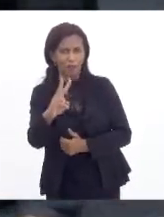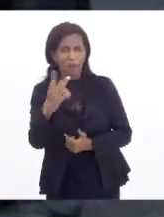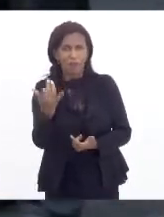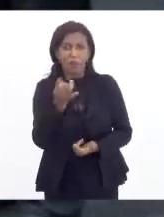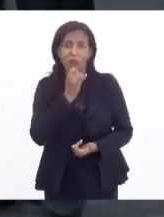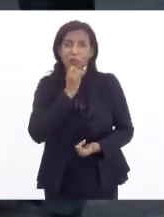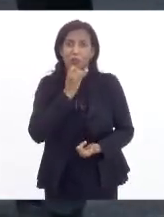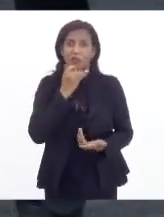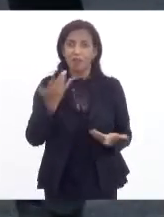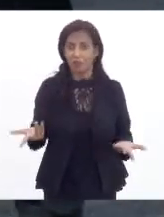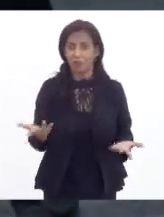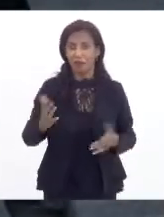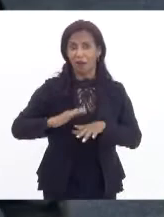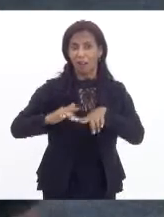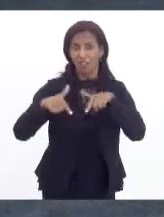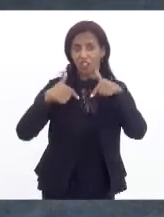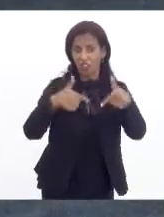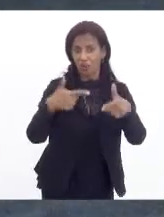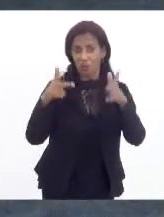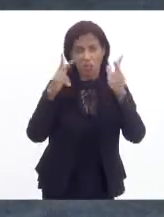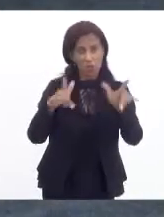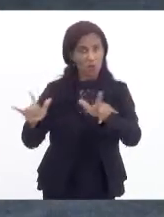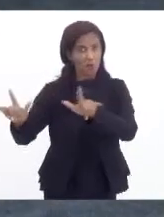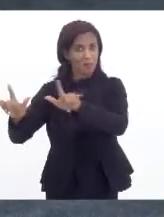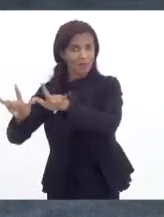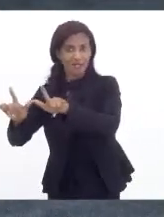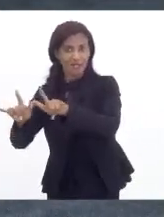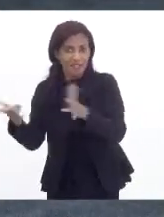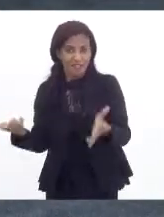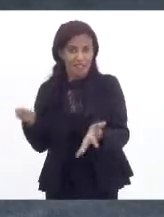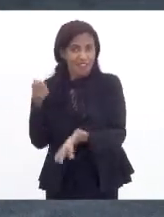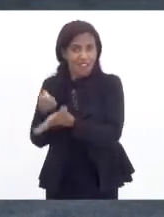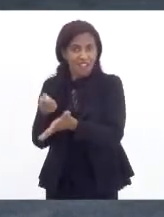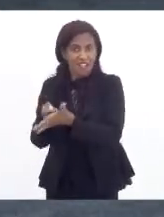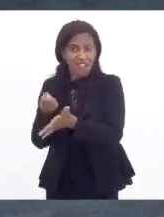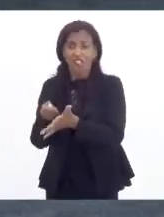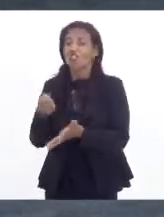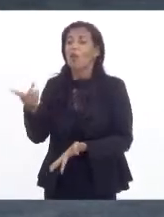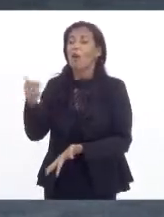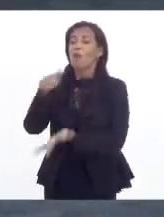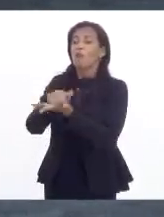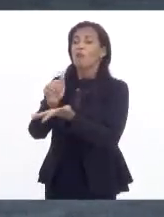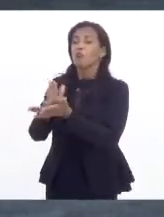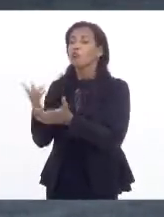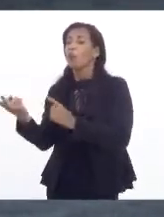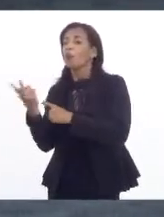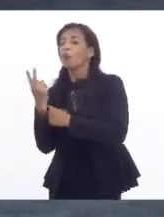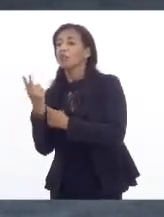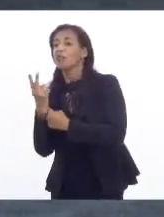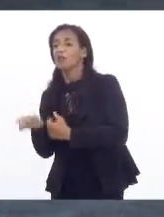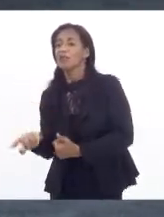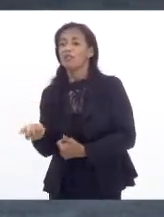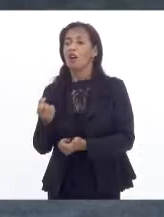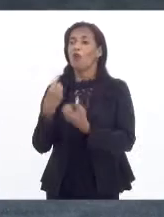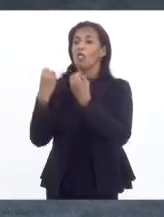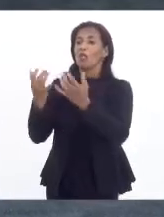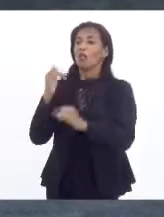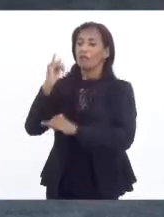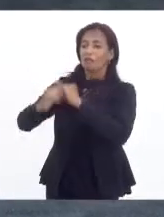por exemplo, atuando da mesma forma que a milícia, exigindo taxa de proteção, fornecendo